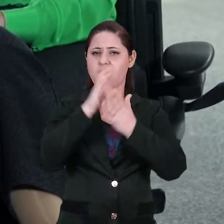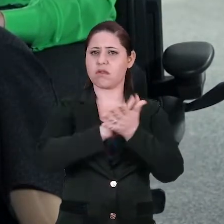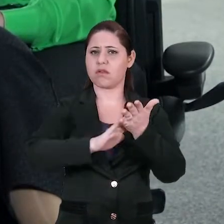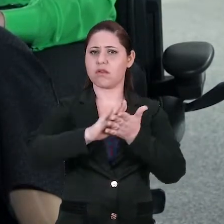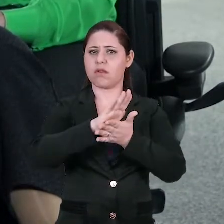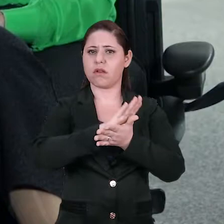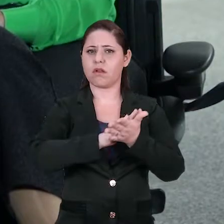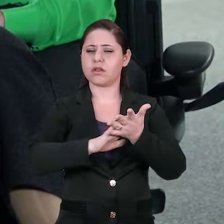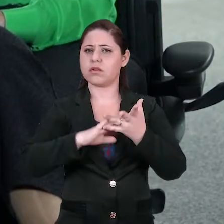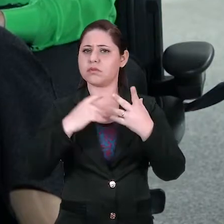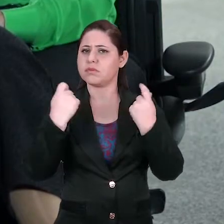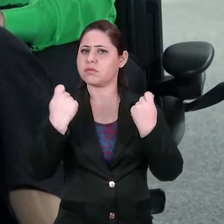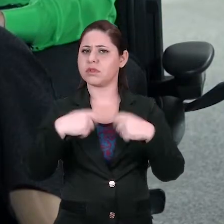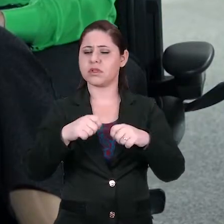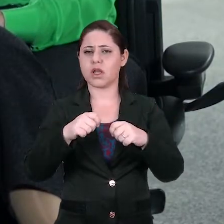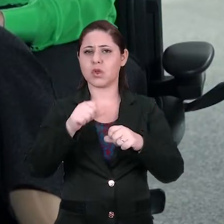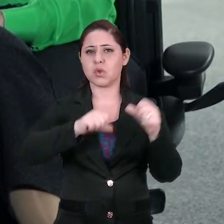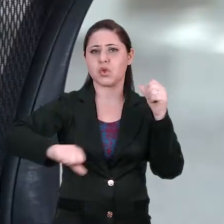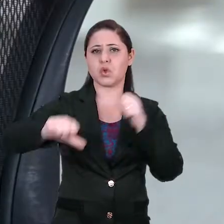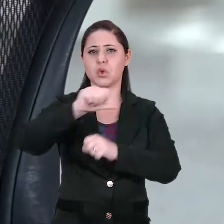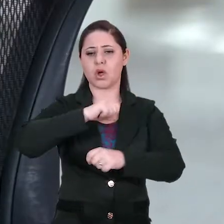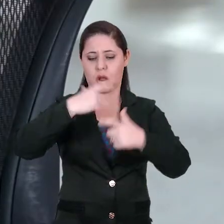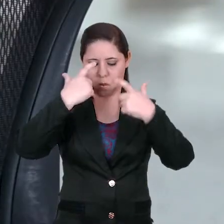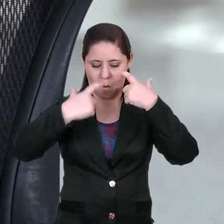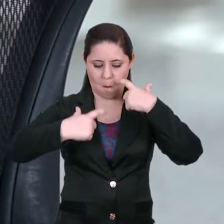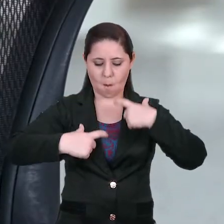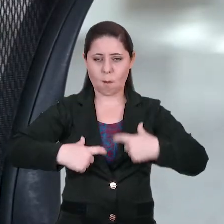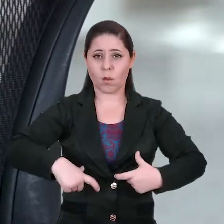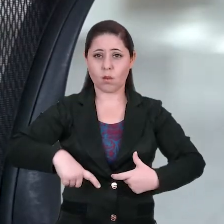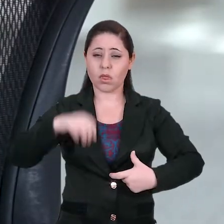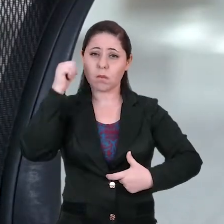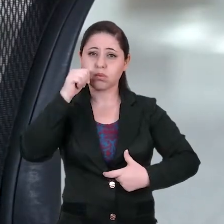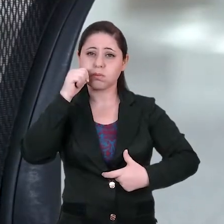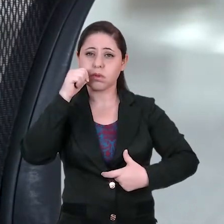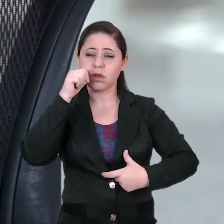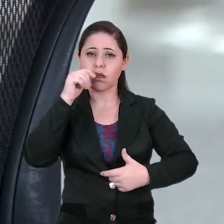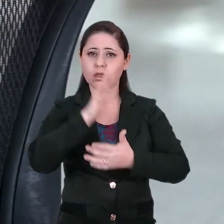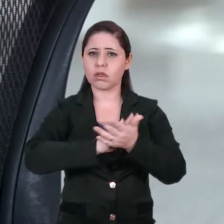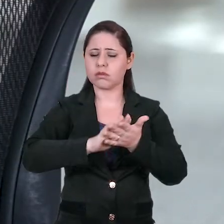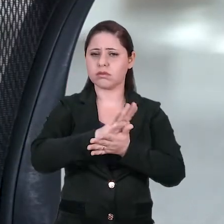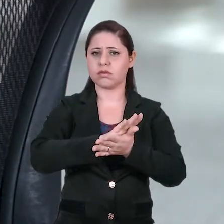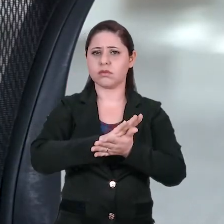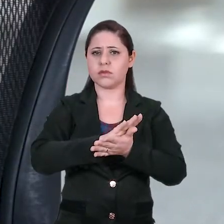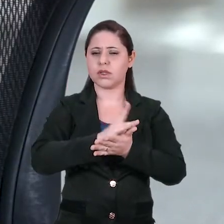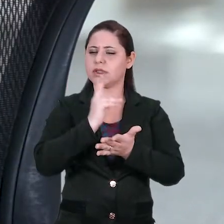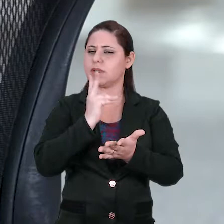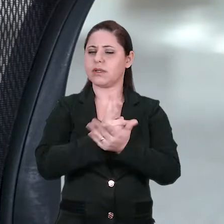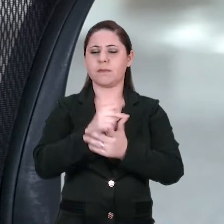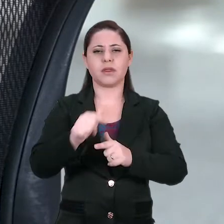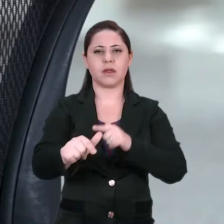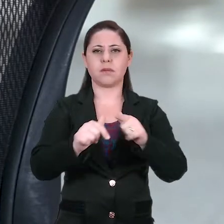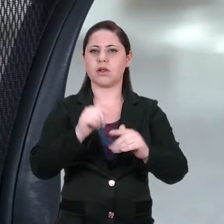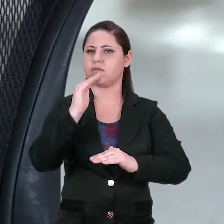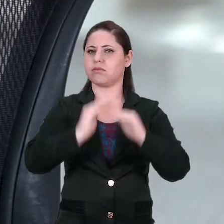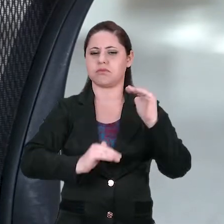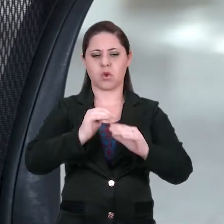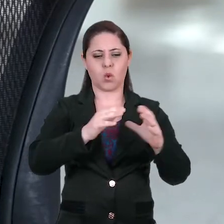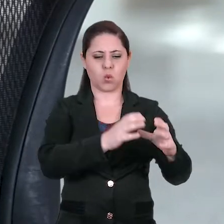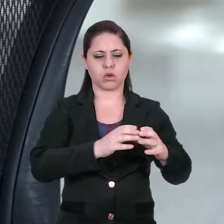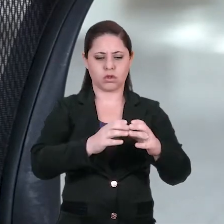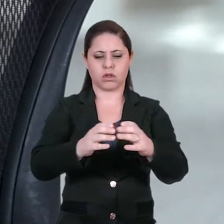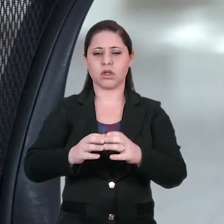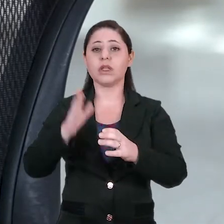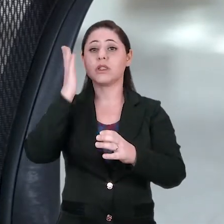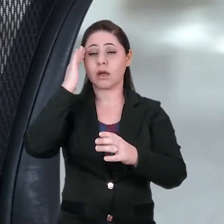precisar levantar a voz, sem precisar mudar minhas características femininas. Sempre atuei em todos os